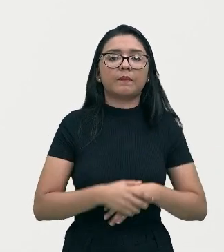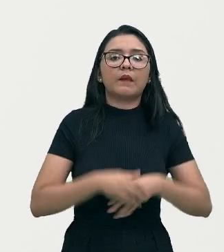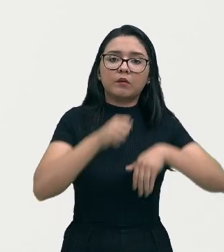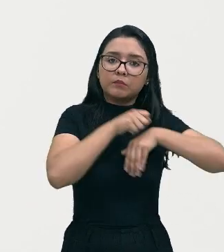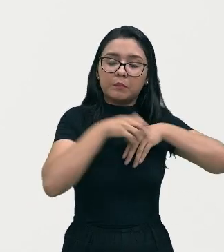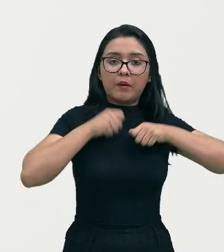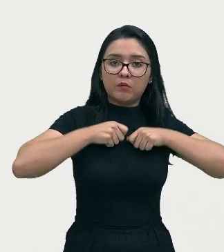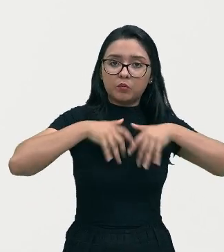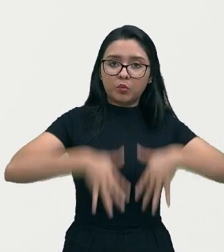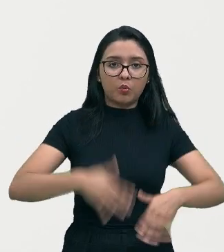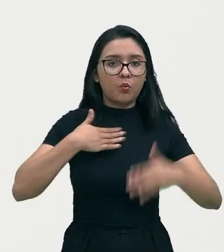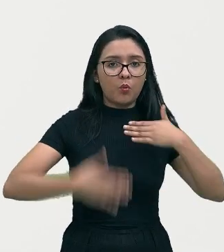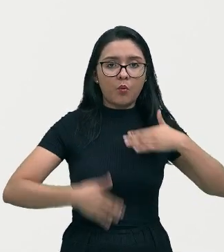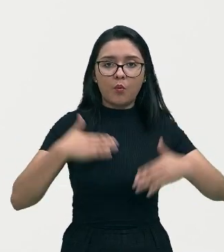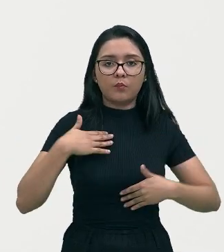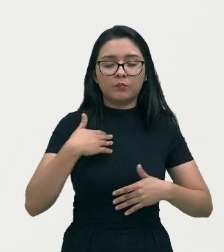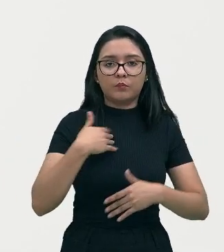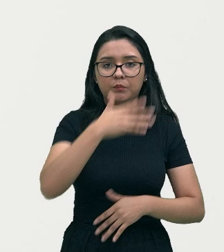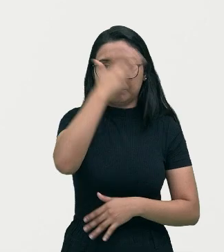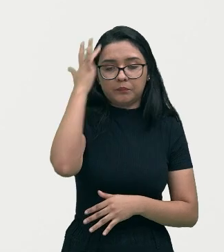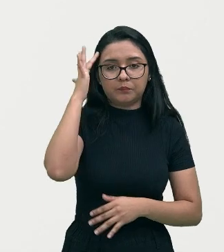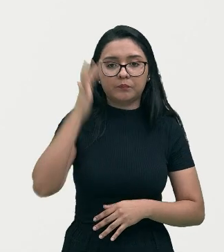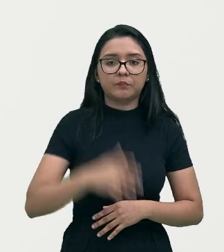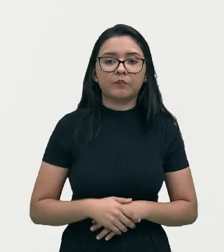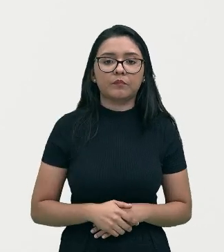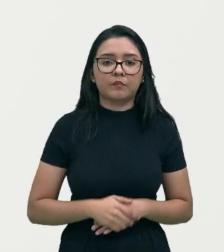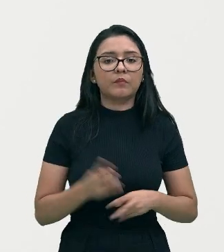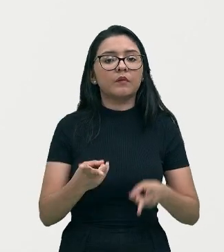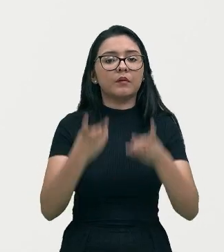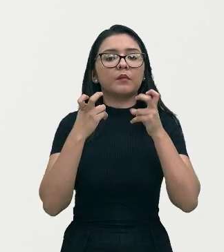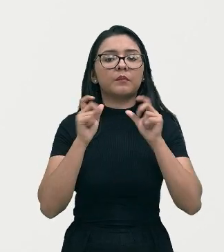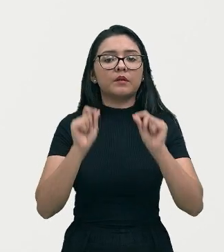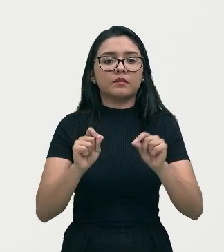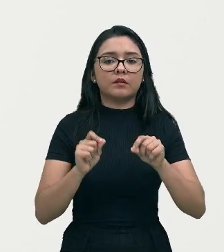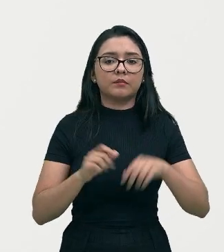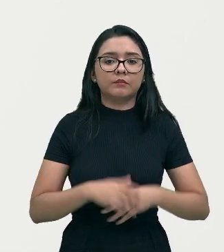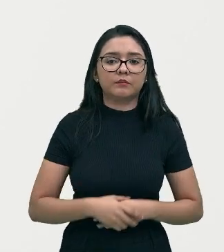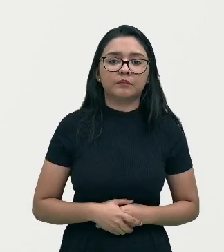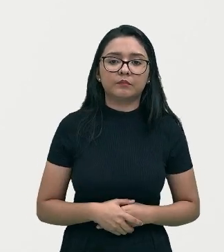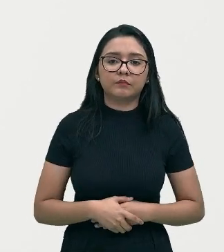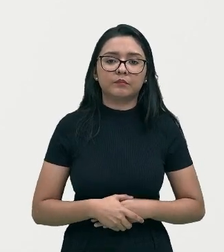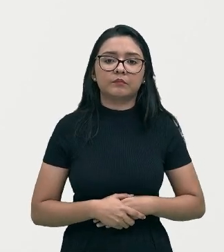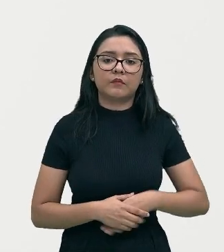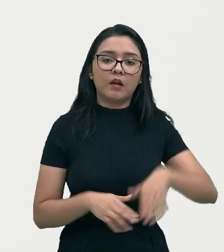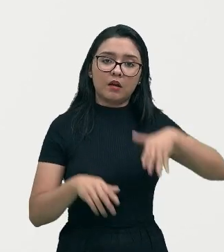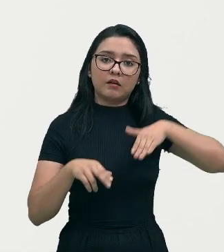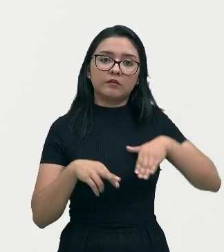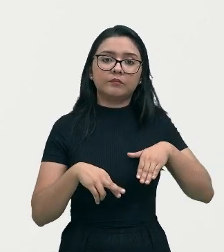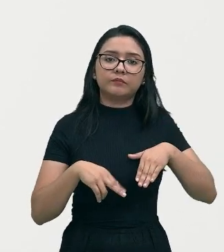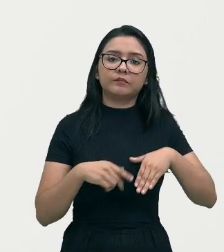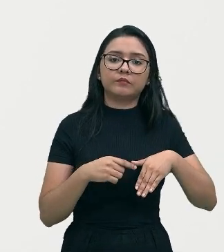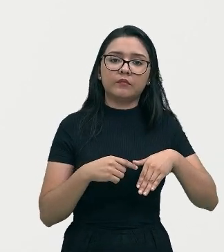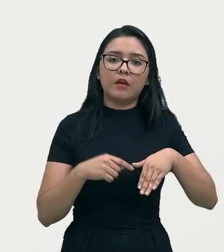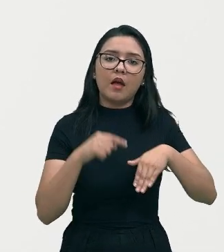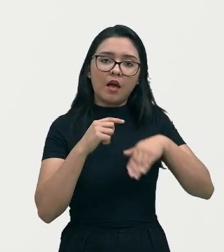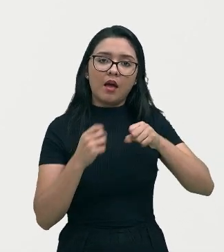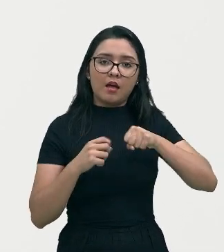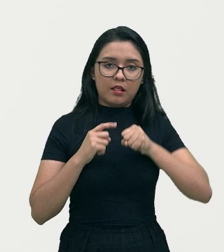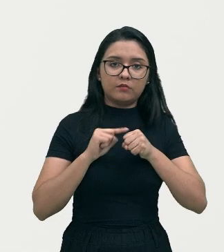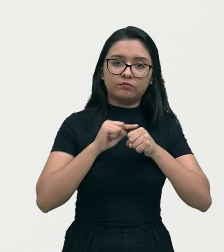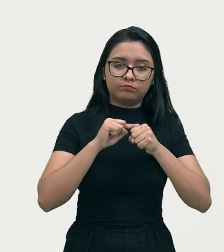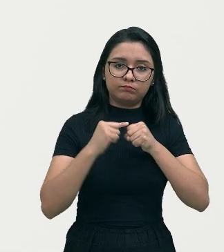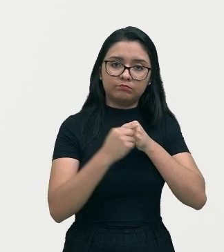corpo, né? Então a gente tem aqui ele sendo bombeado para a aorta, né? Que é uma das artérias principais do nosso corpo, ela é bem